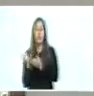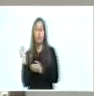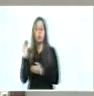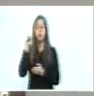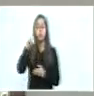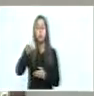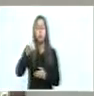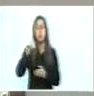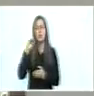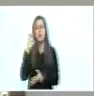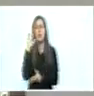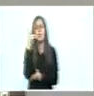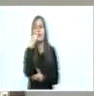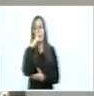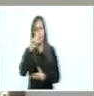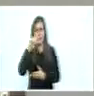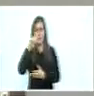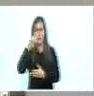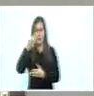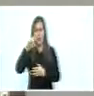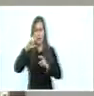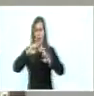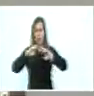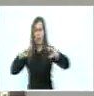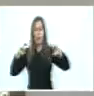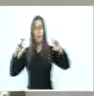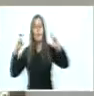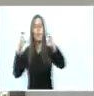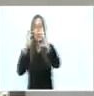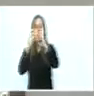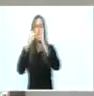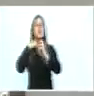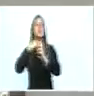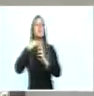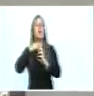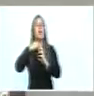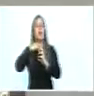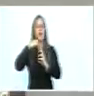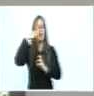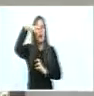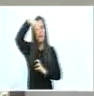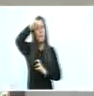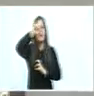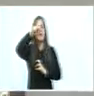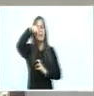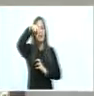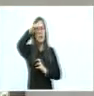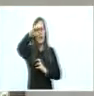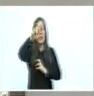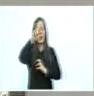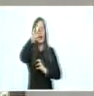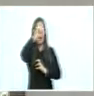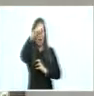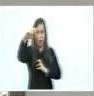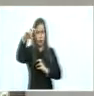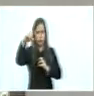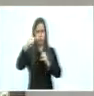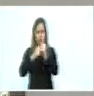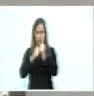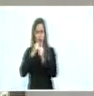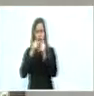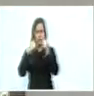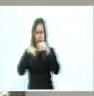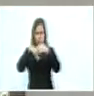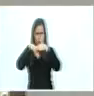já foi e vai para o Mineirão, para a construção do Mineirão, parte dela foi. Ela ajuda ainda na